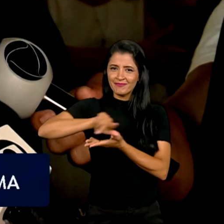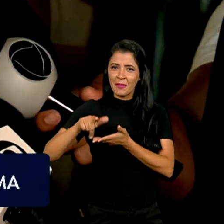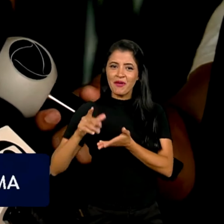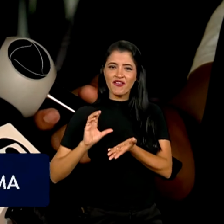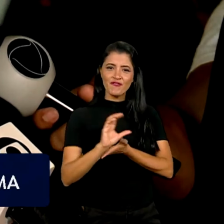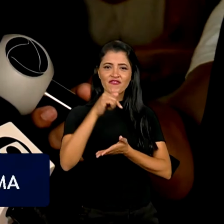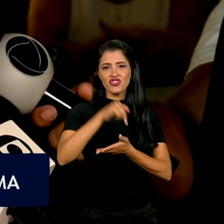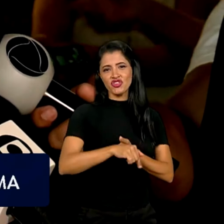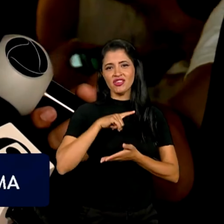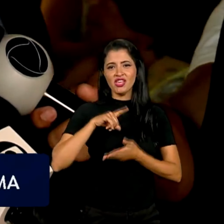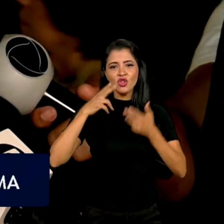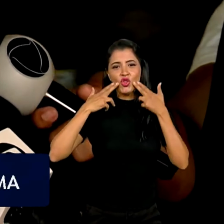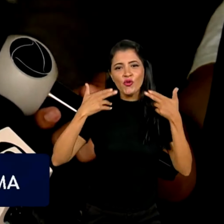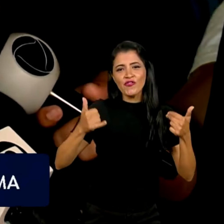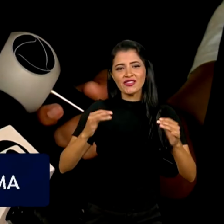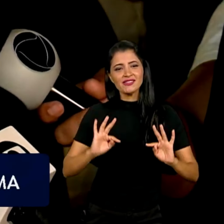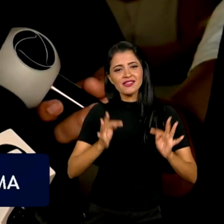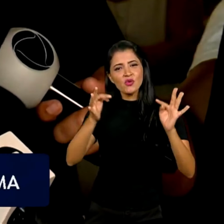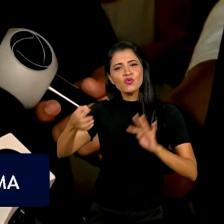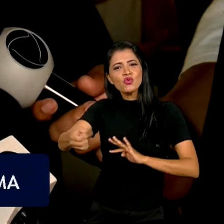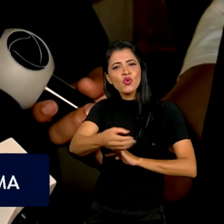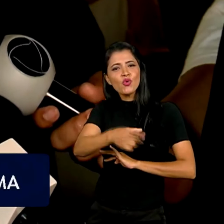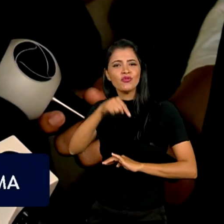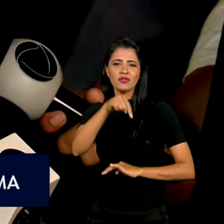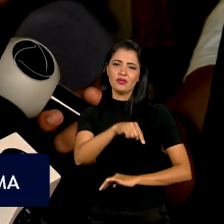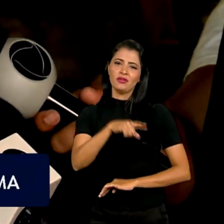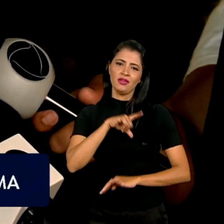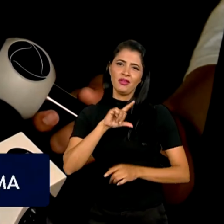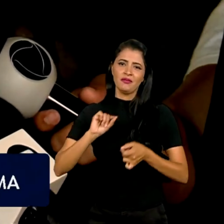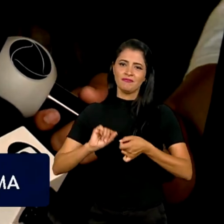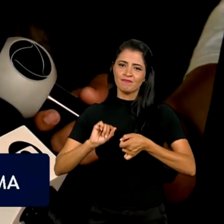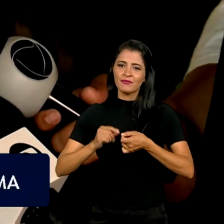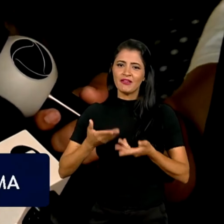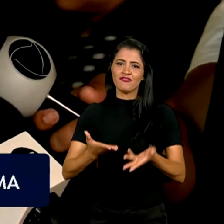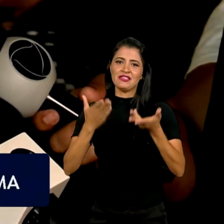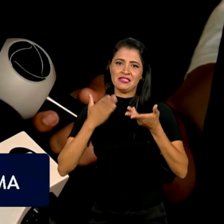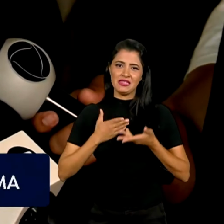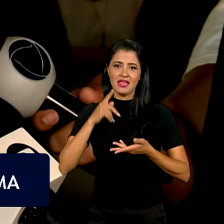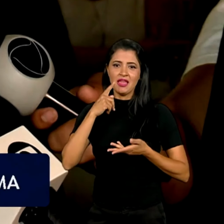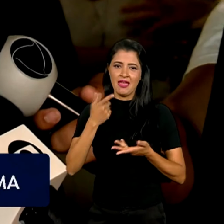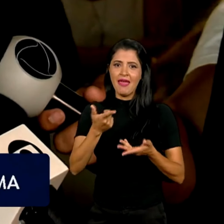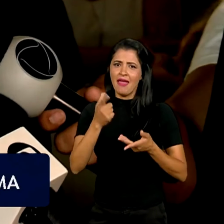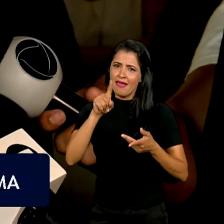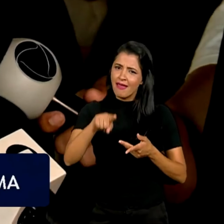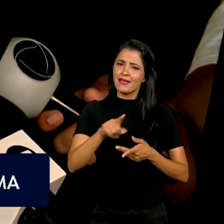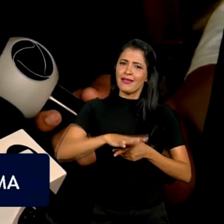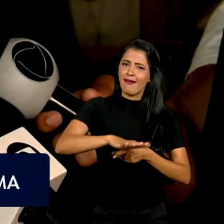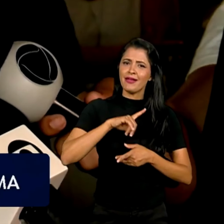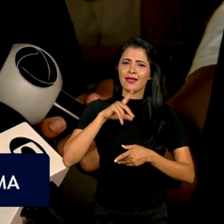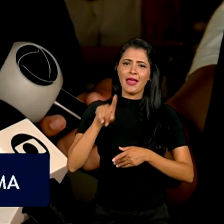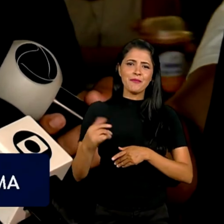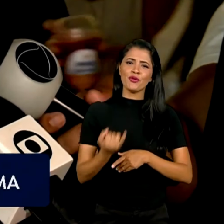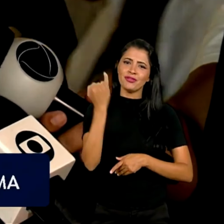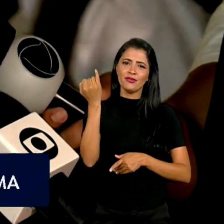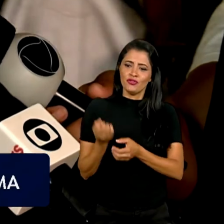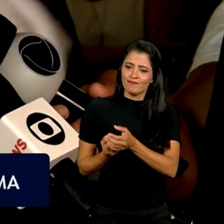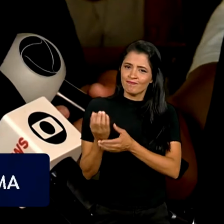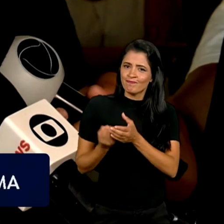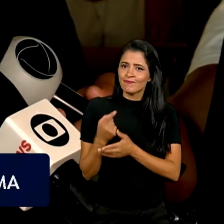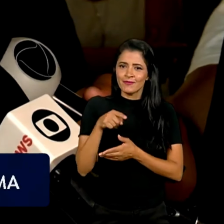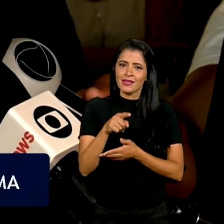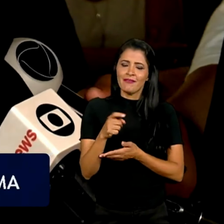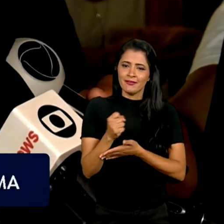no país em inovação e novas tecnologias para fazer a plasmoférese, que é fundamental para a fabricação desses imunoderivados, que